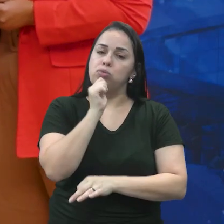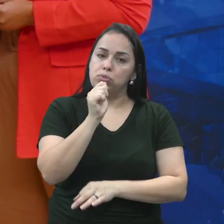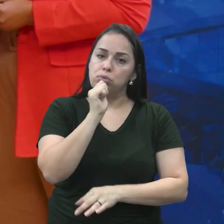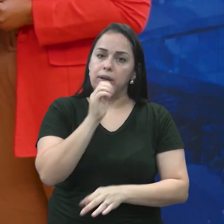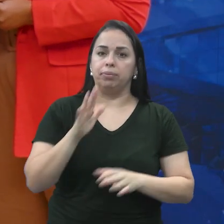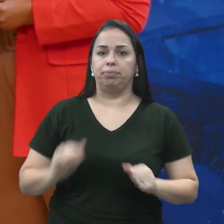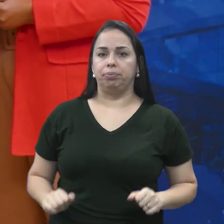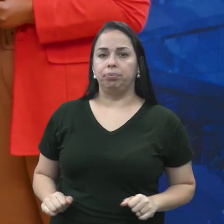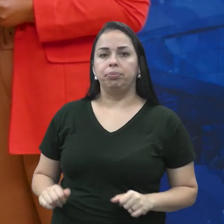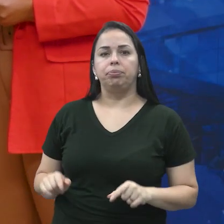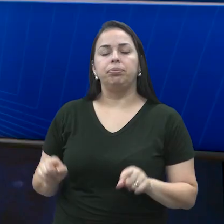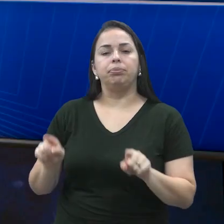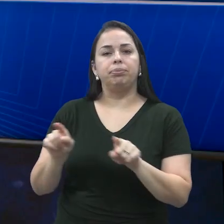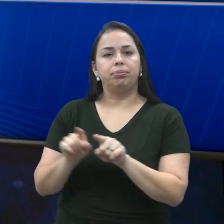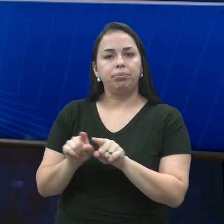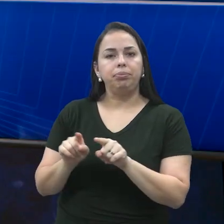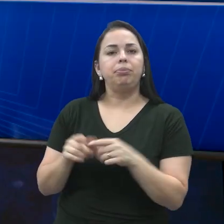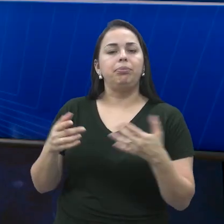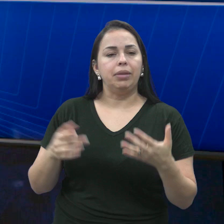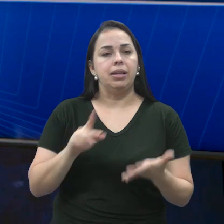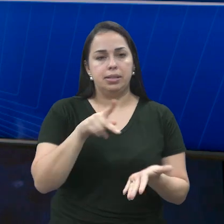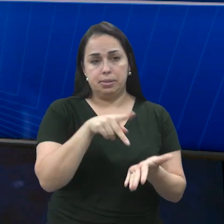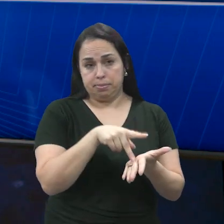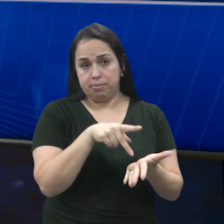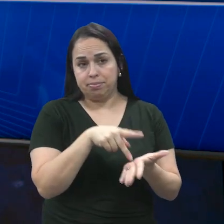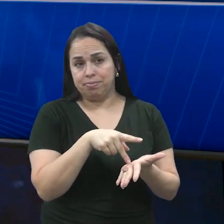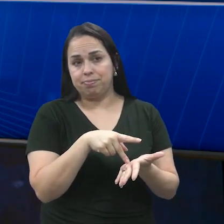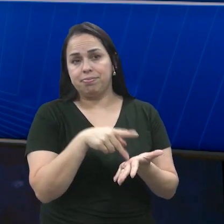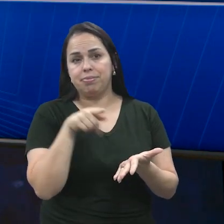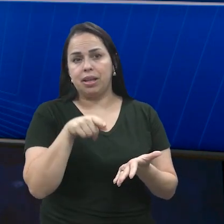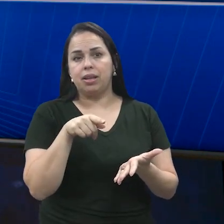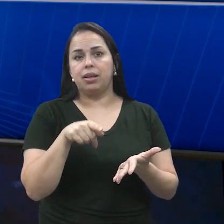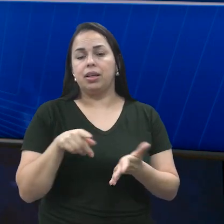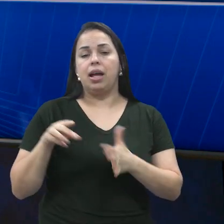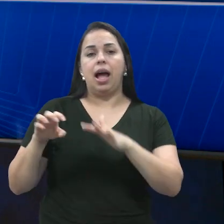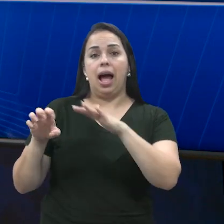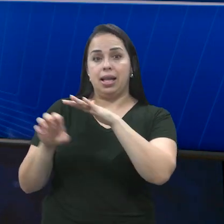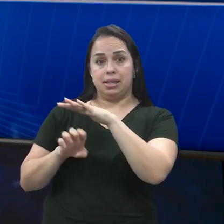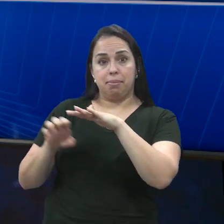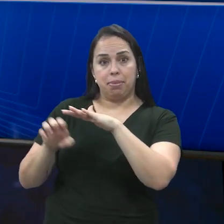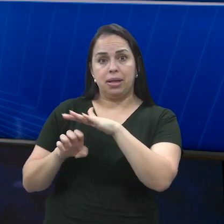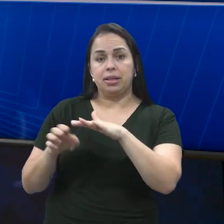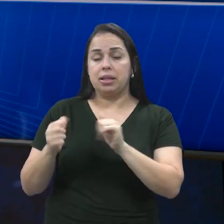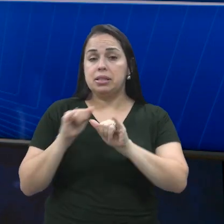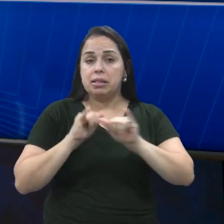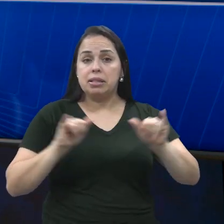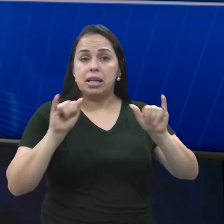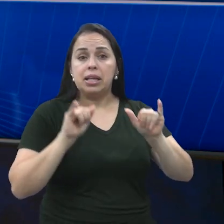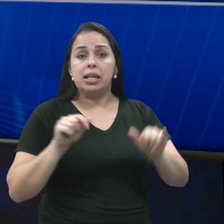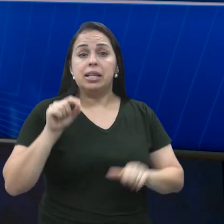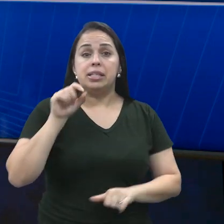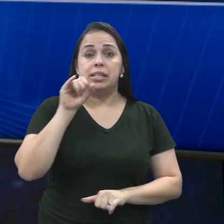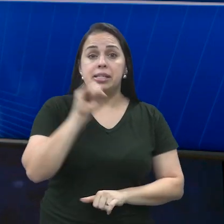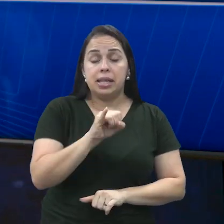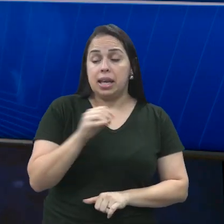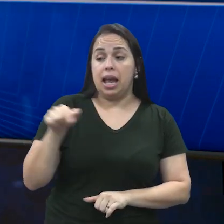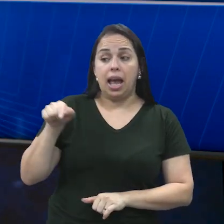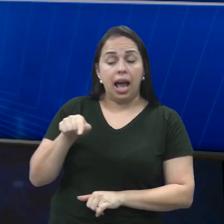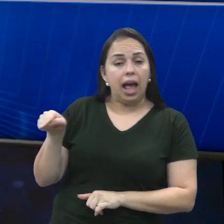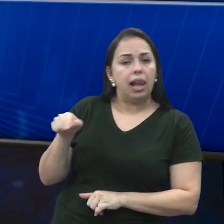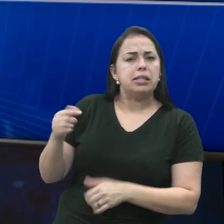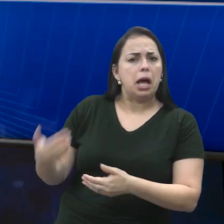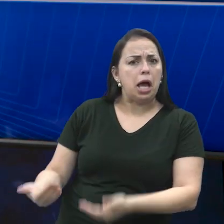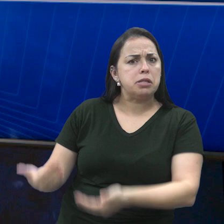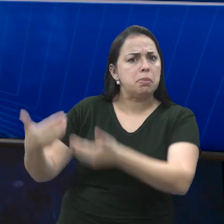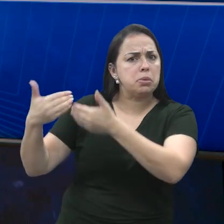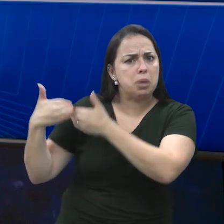dos usuários? Com certeza. Essa é uma narrativa que as plataformas trazem, no sentido de que se elas se tornarem